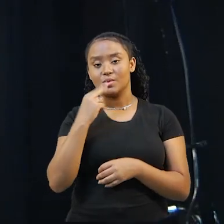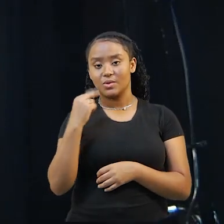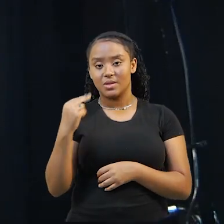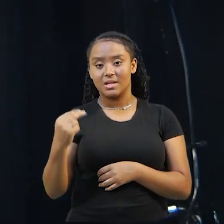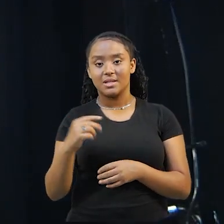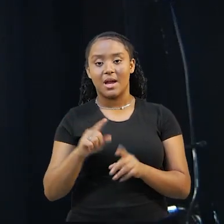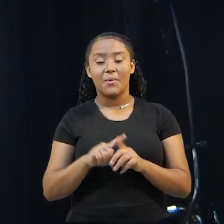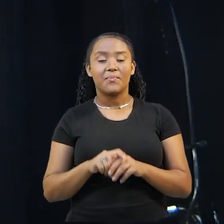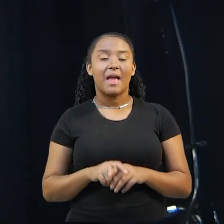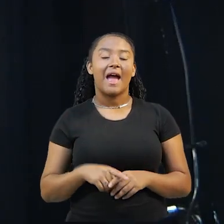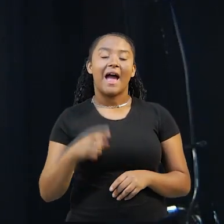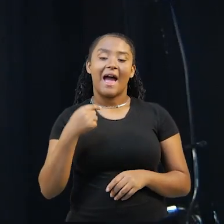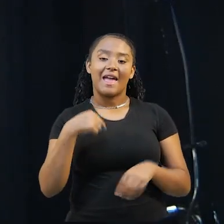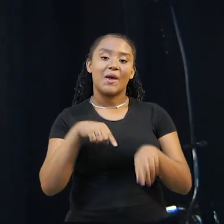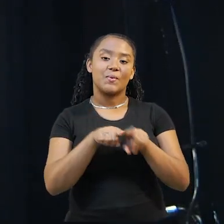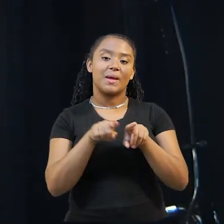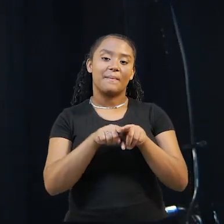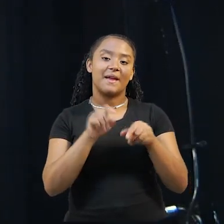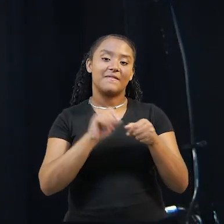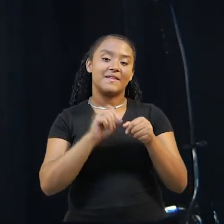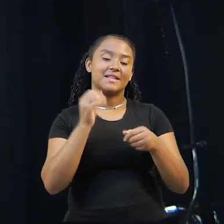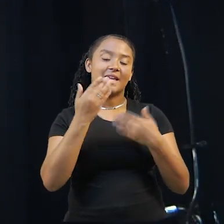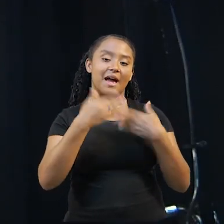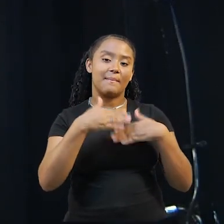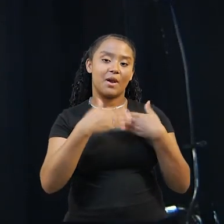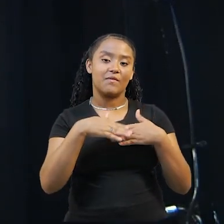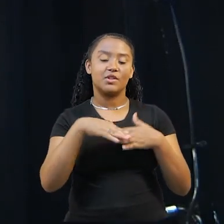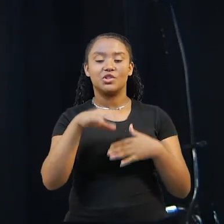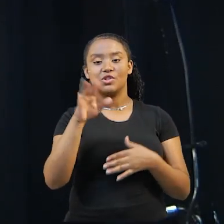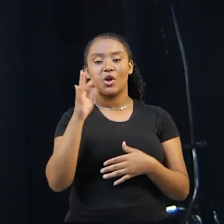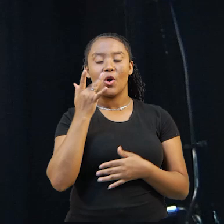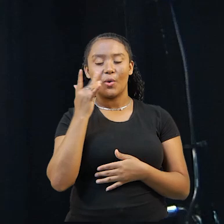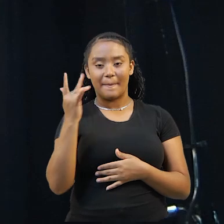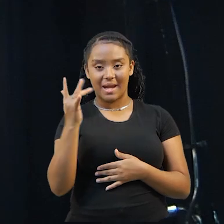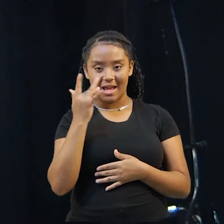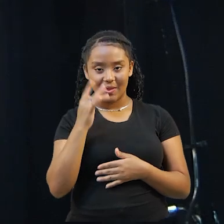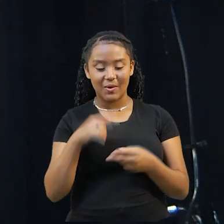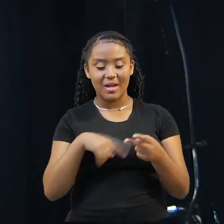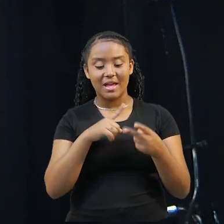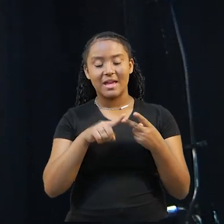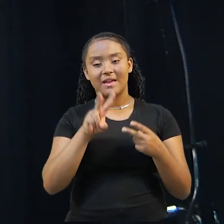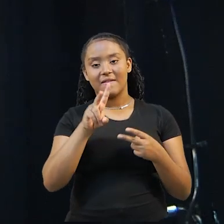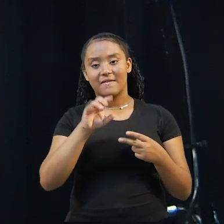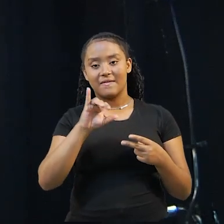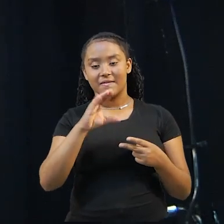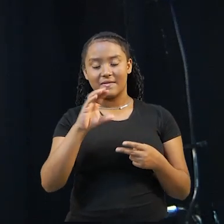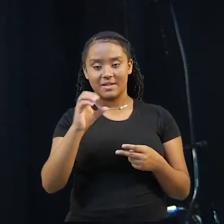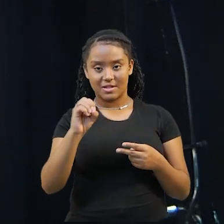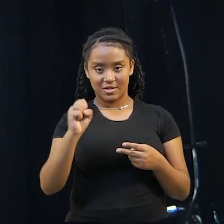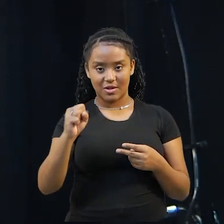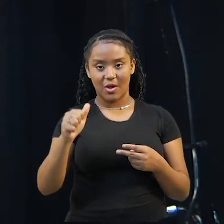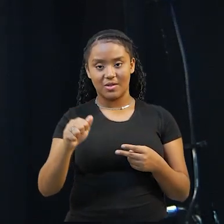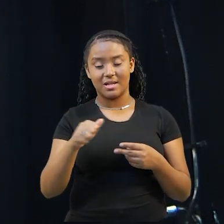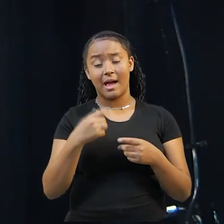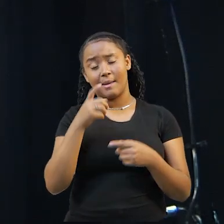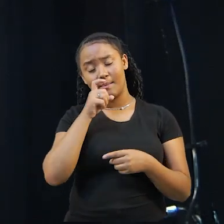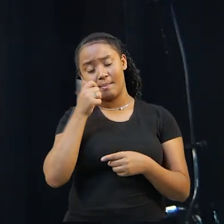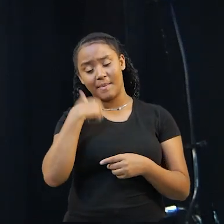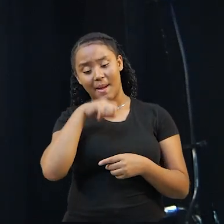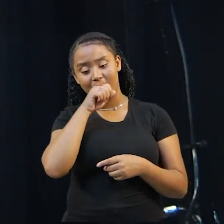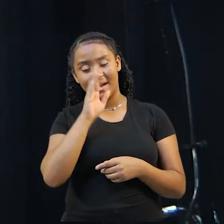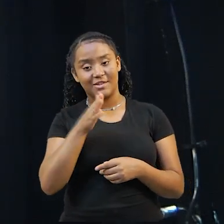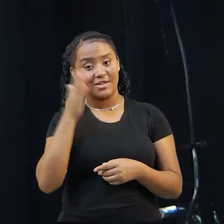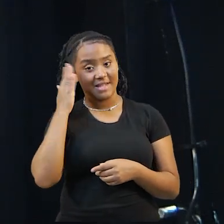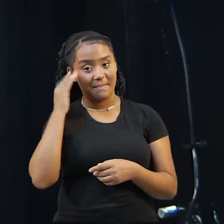já sabia que se passasse que eu iria para um desses lugares. Eu prestei na UFMG Farmácia também, mas não era o meu curso de escolha. E